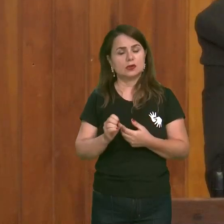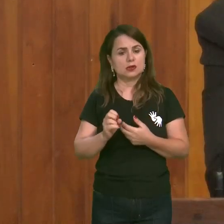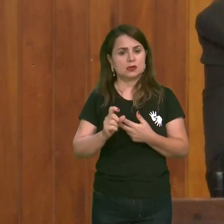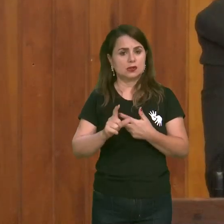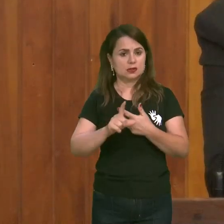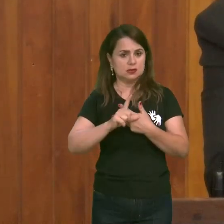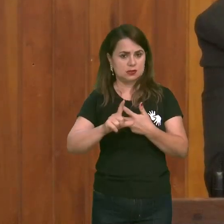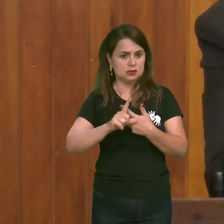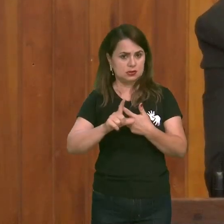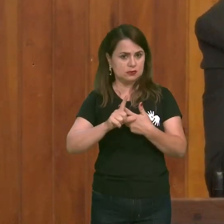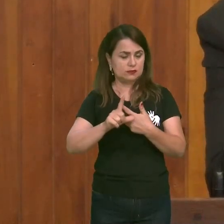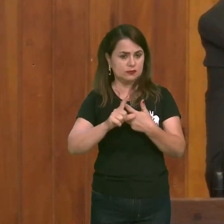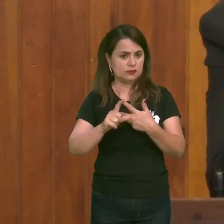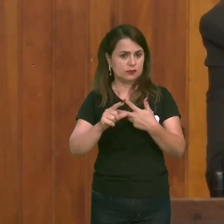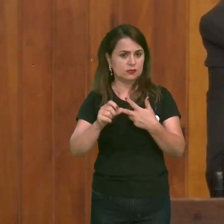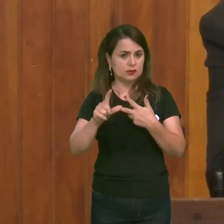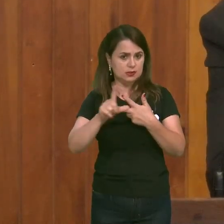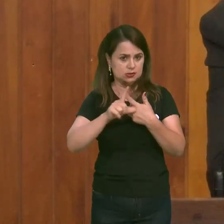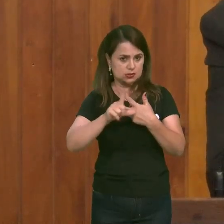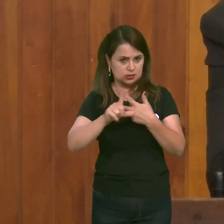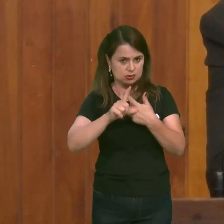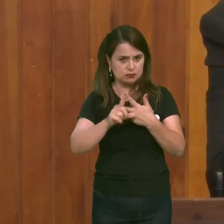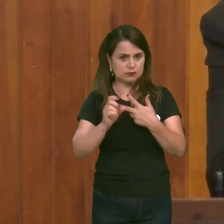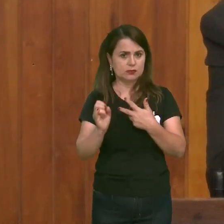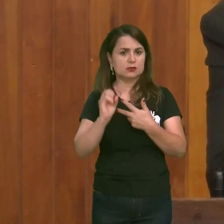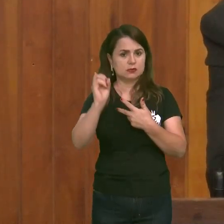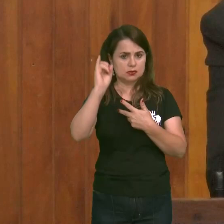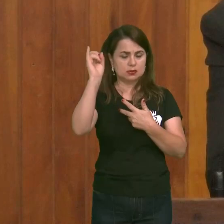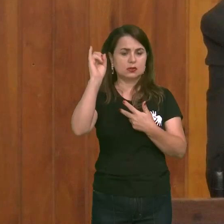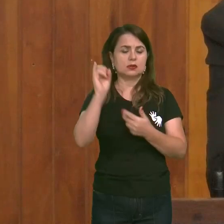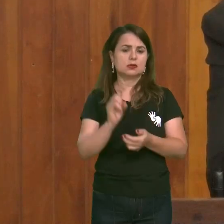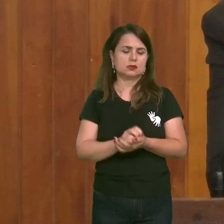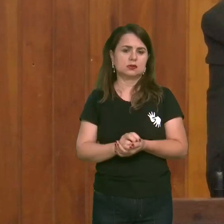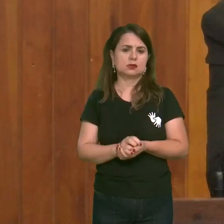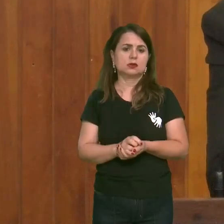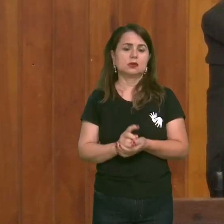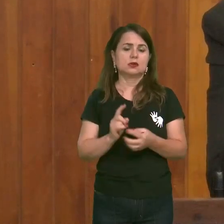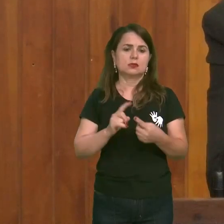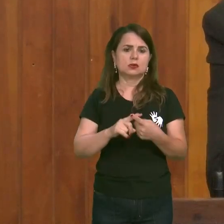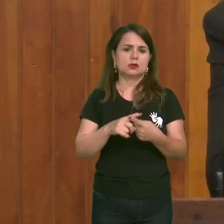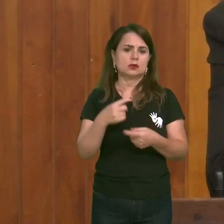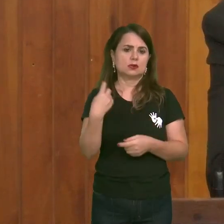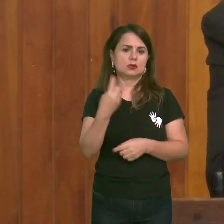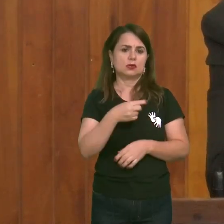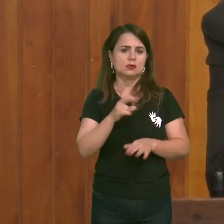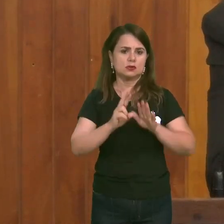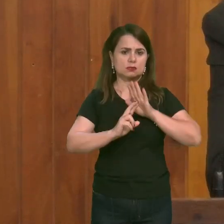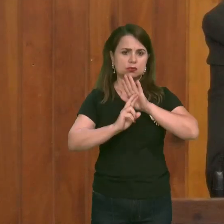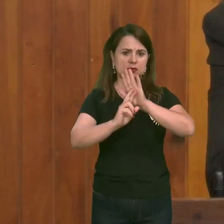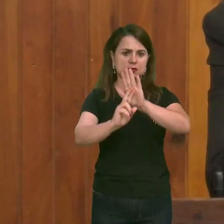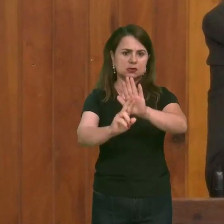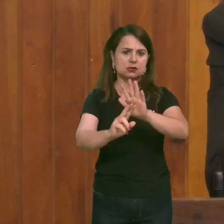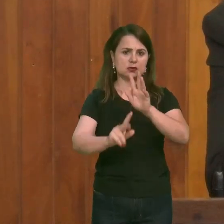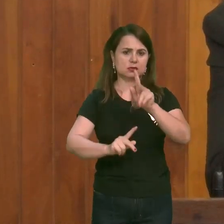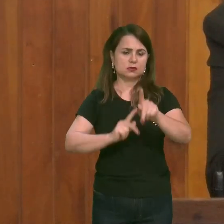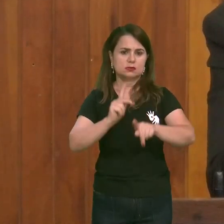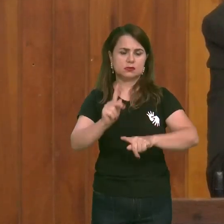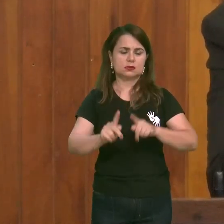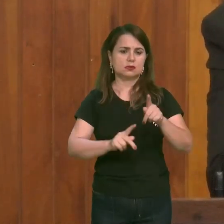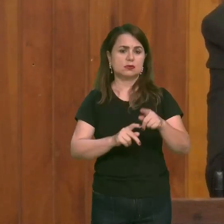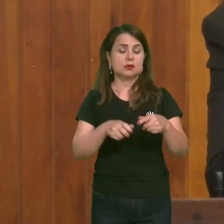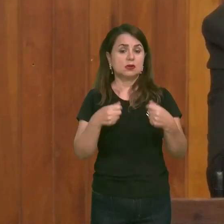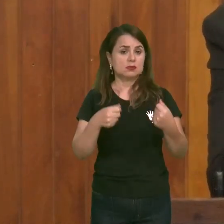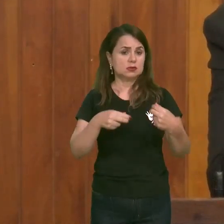acaba sendo mais importante nós somos representantes populares diretos aqui essa deveria ter esse relacionamento